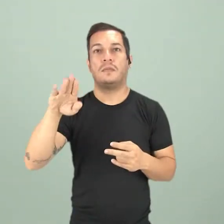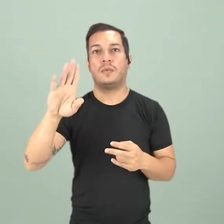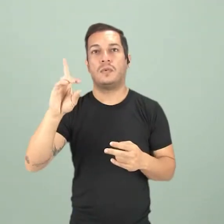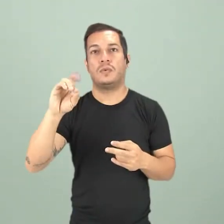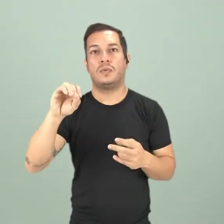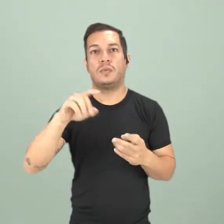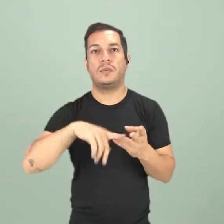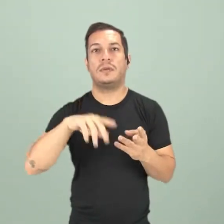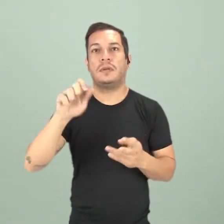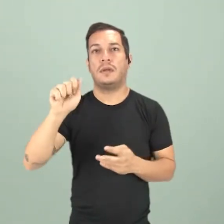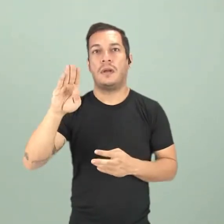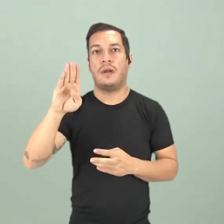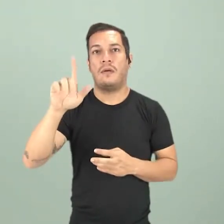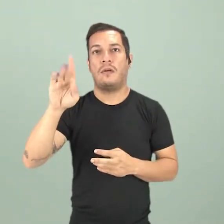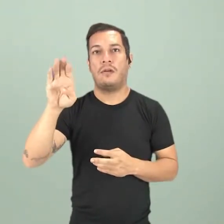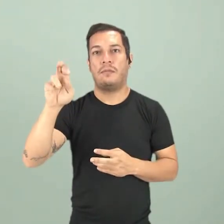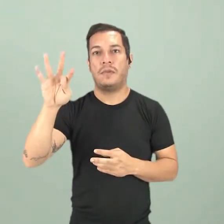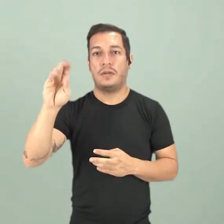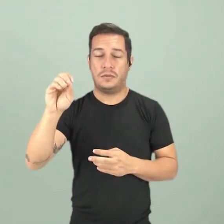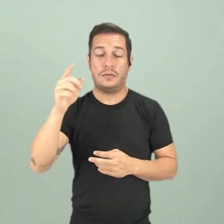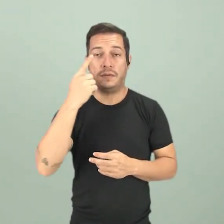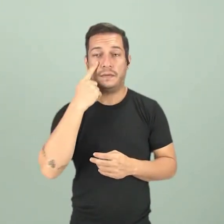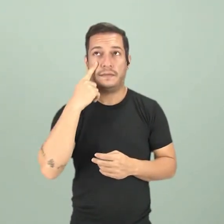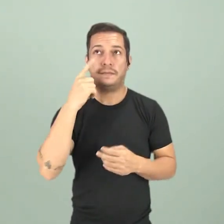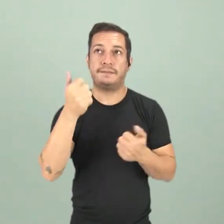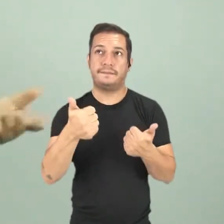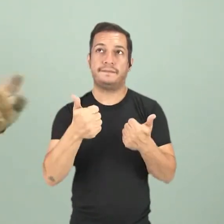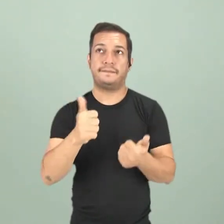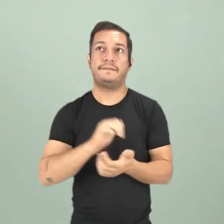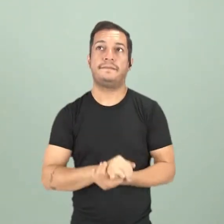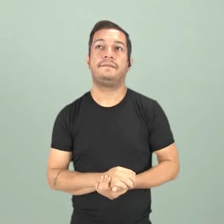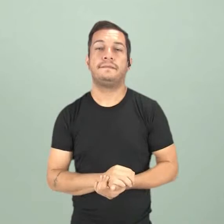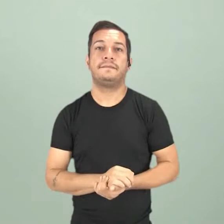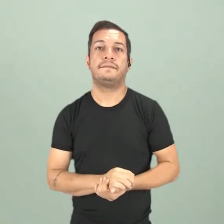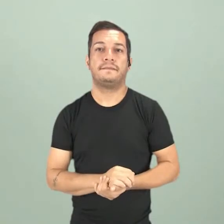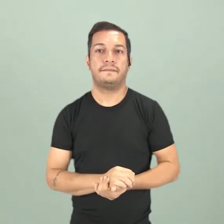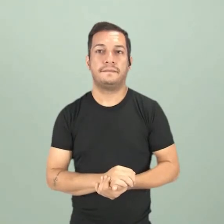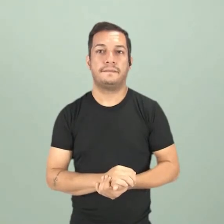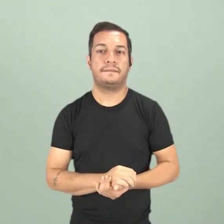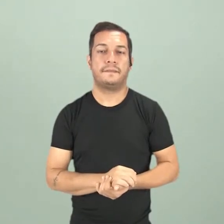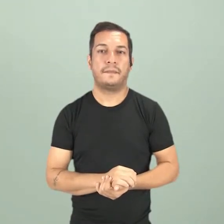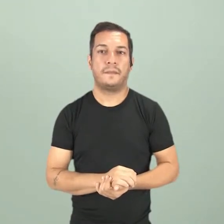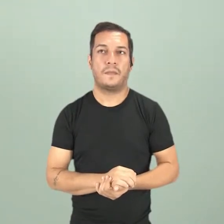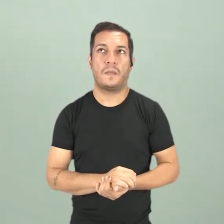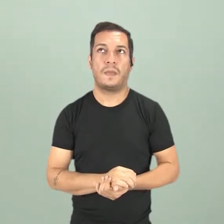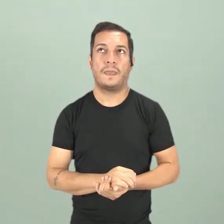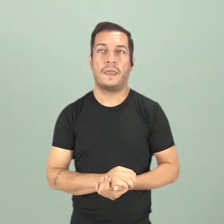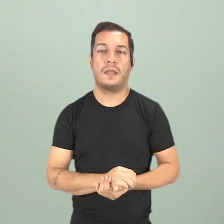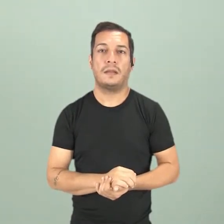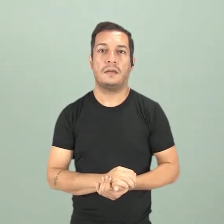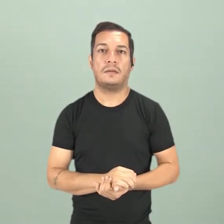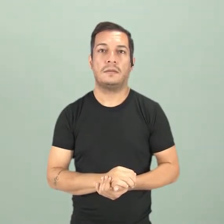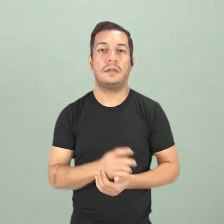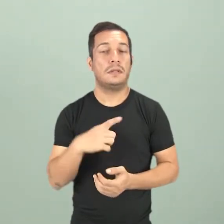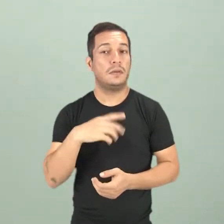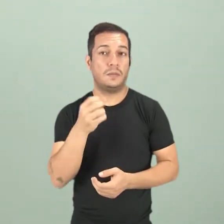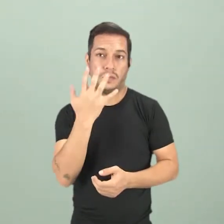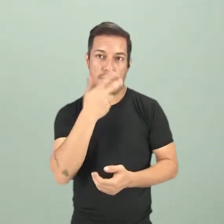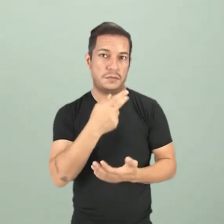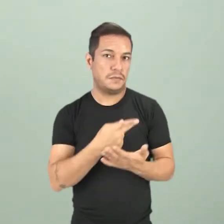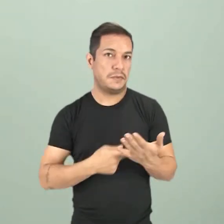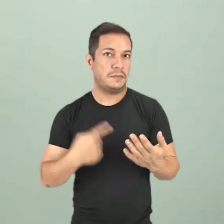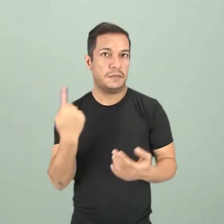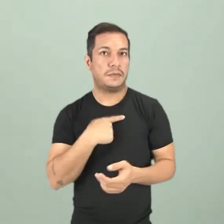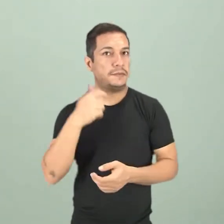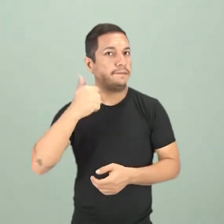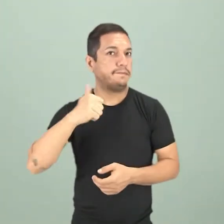Oliveira, e agora com esses que nós vimos, tá bom? E dentre eles o que deu esse lindo poema para nós